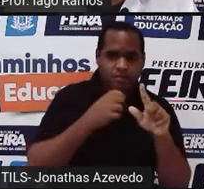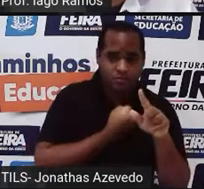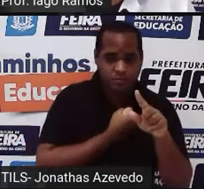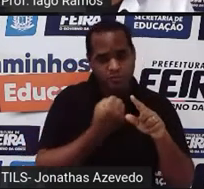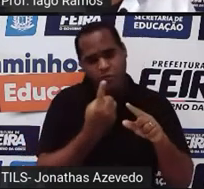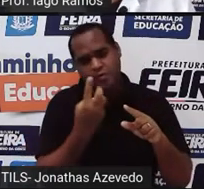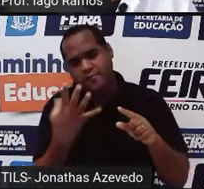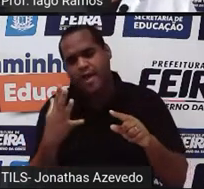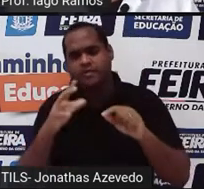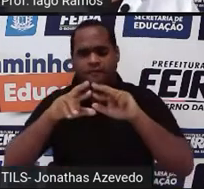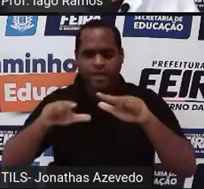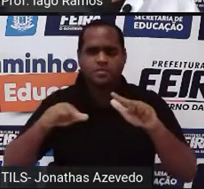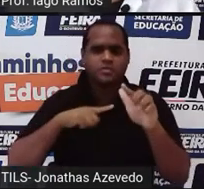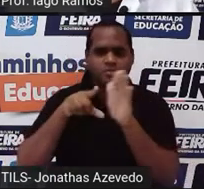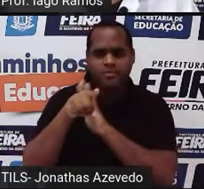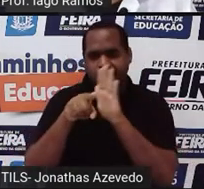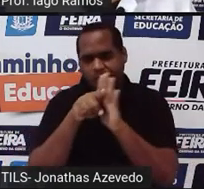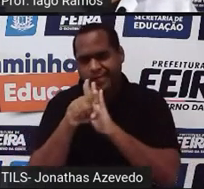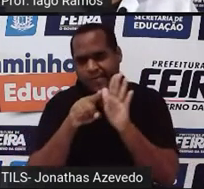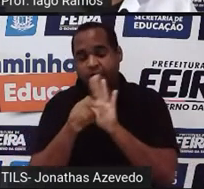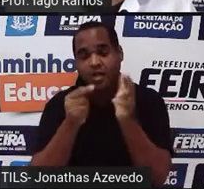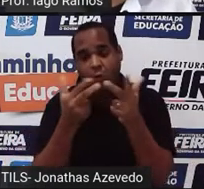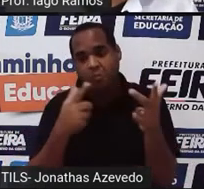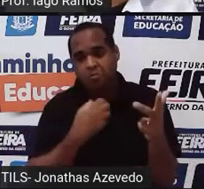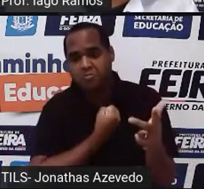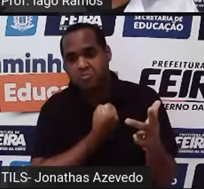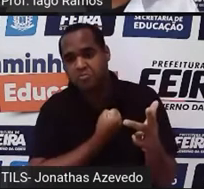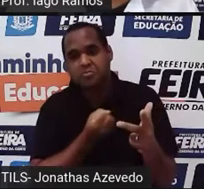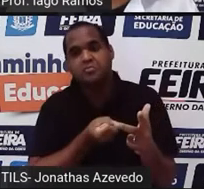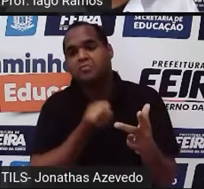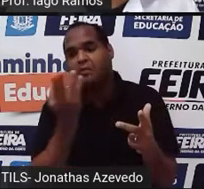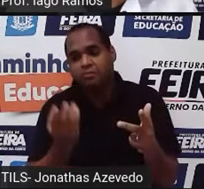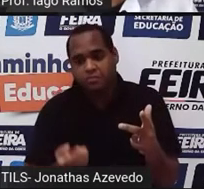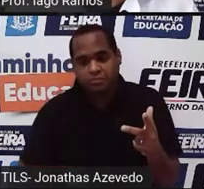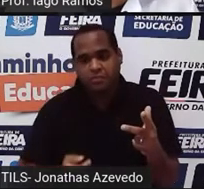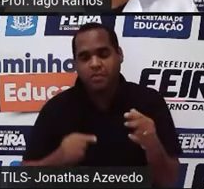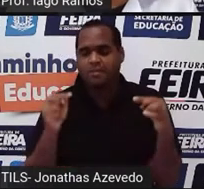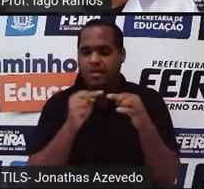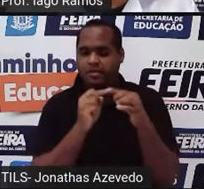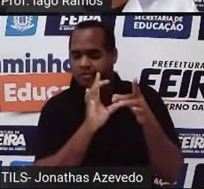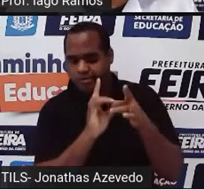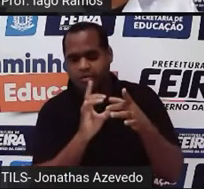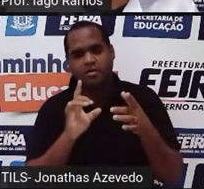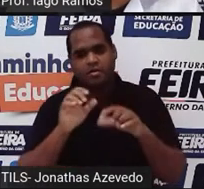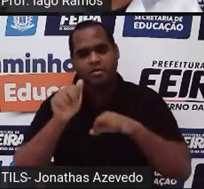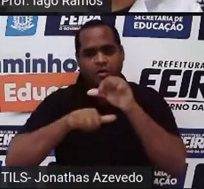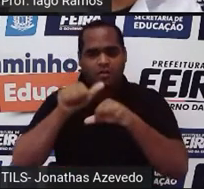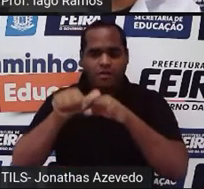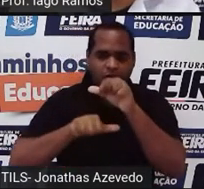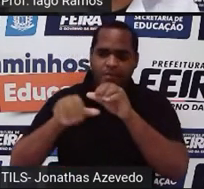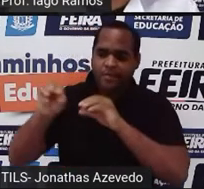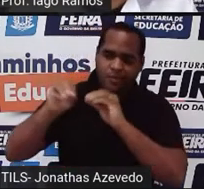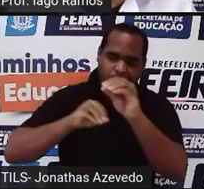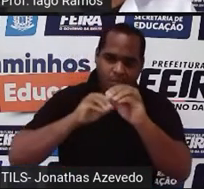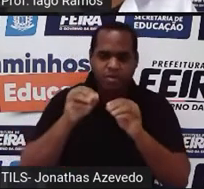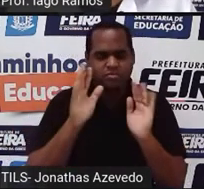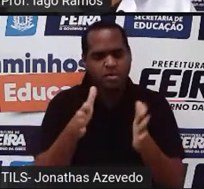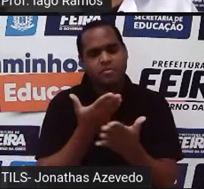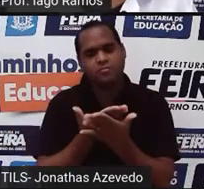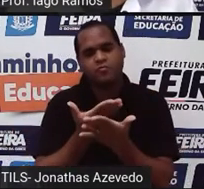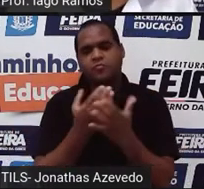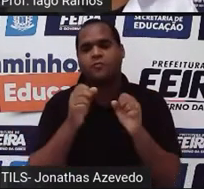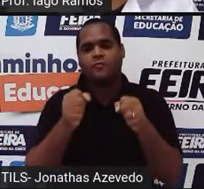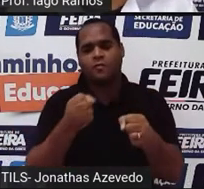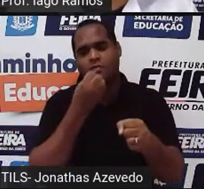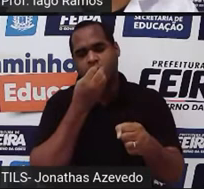enfim, né? E essas perguntas ou questões têm a ver com as transformações que a gente já estudou,